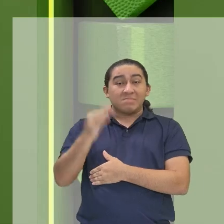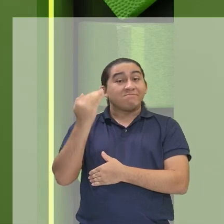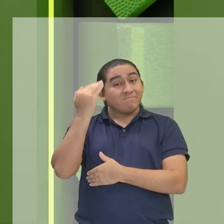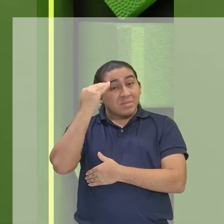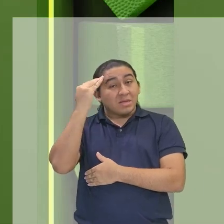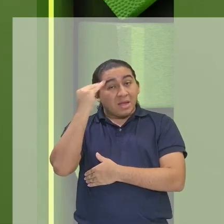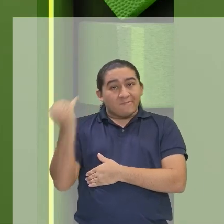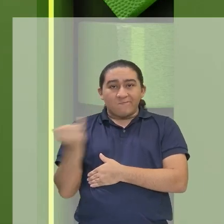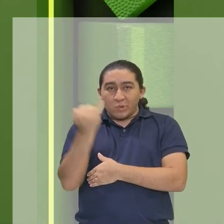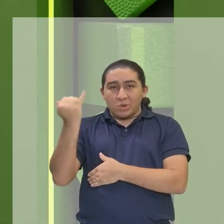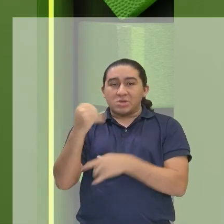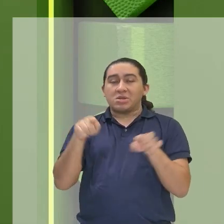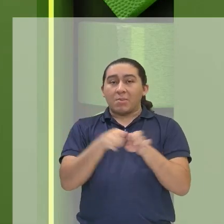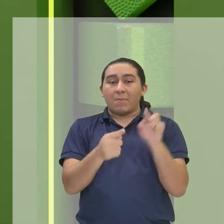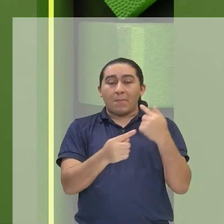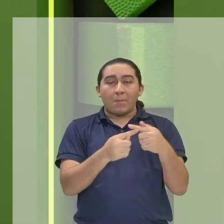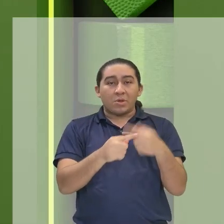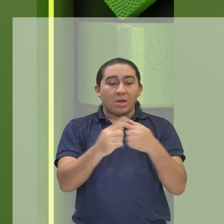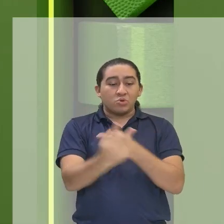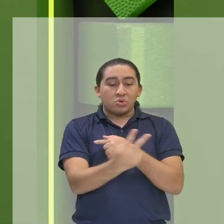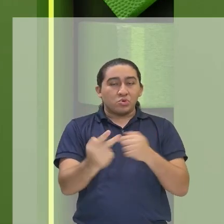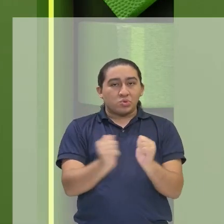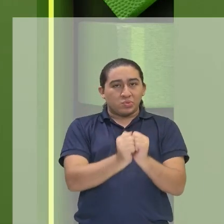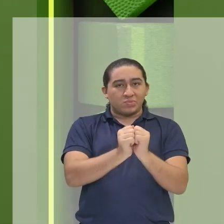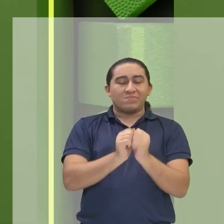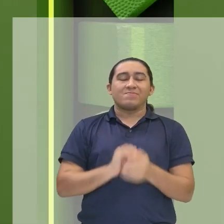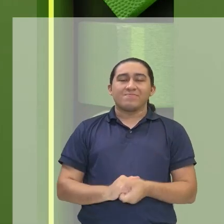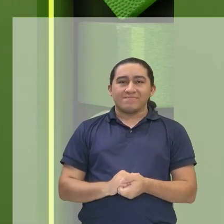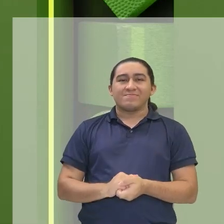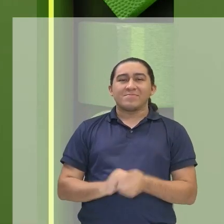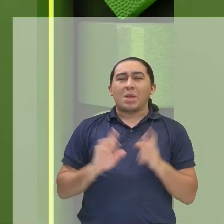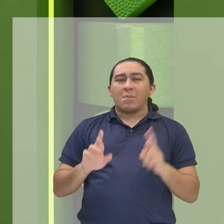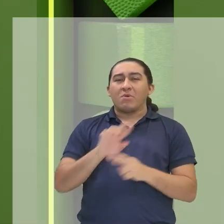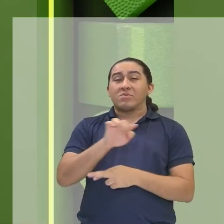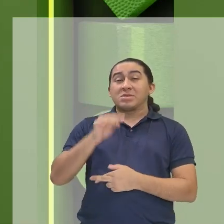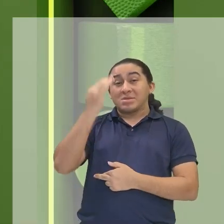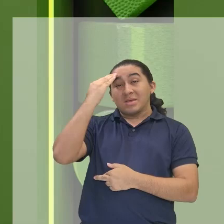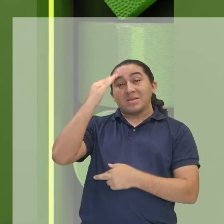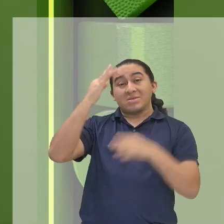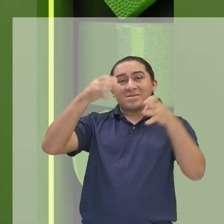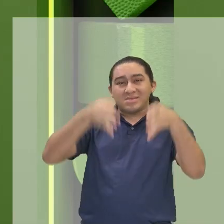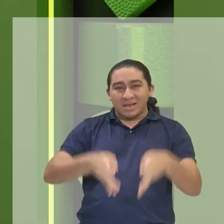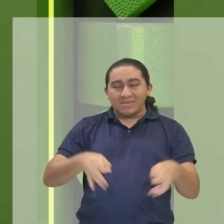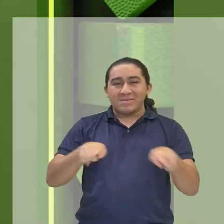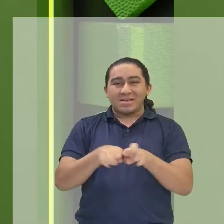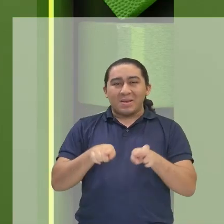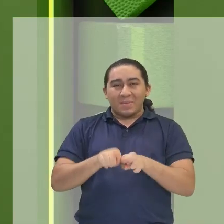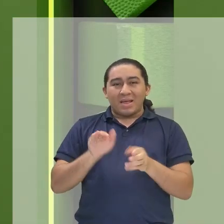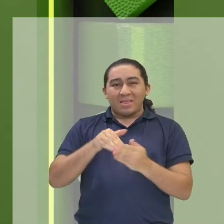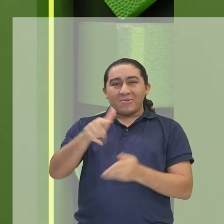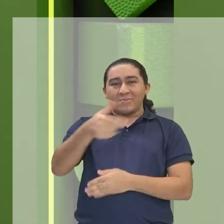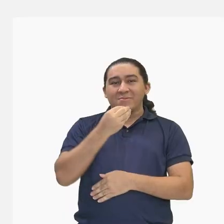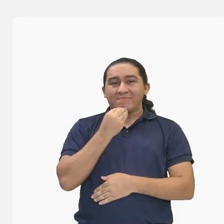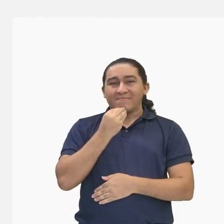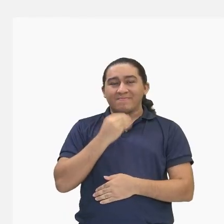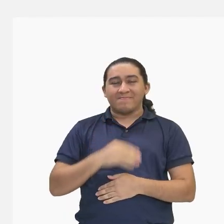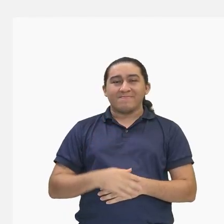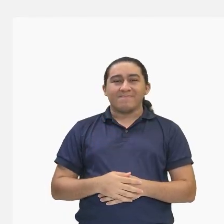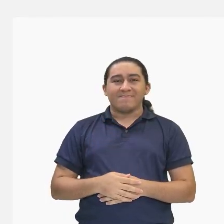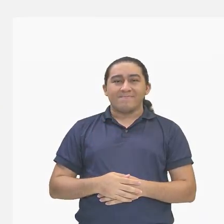em conjunto, tá bom? Espero que você tenha entendido tudo direitinho. Fique com Deus e até a próxima.